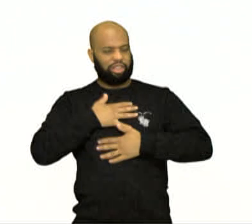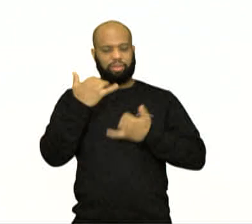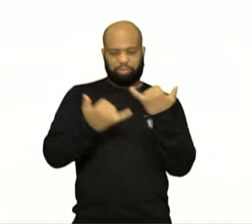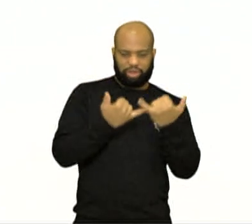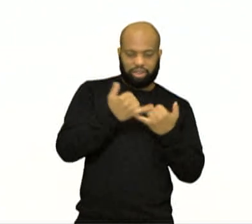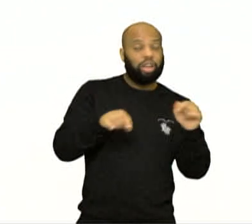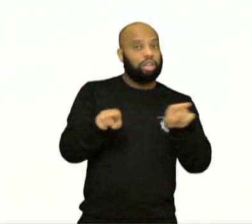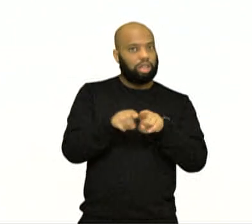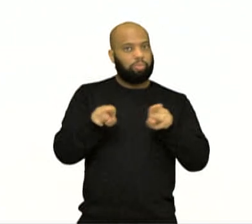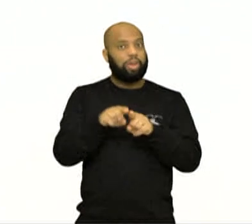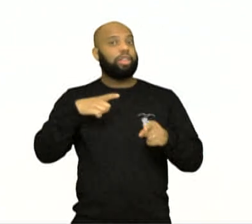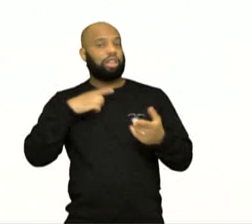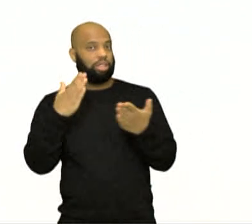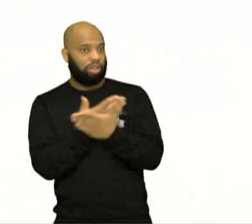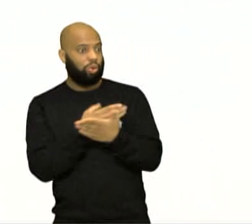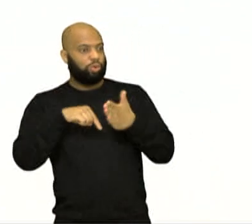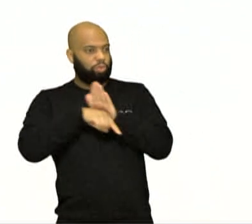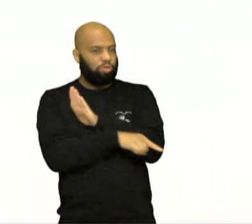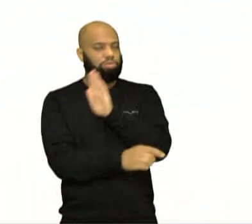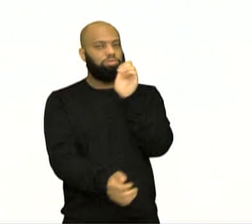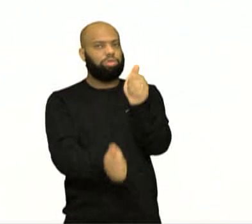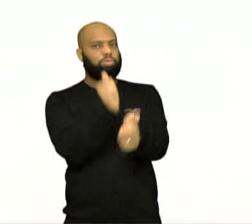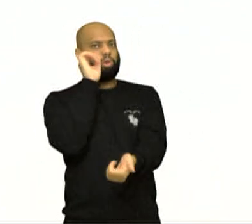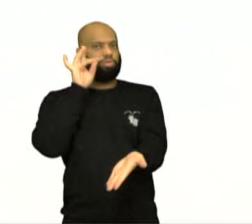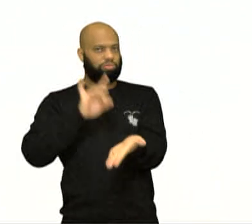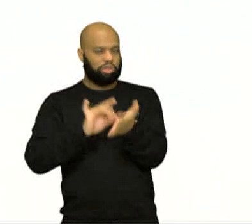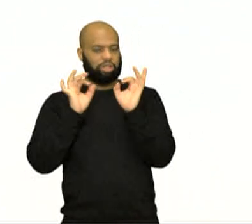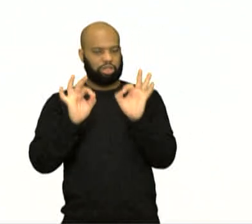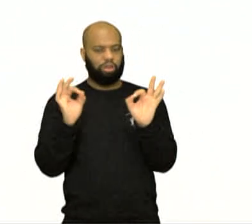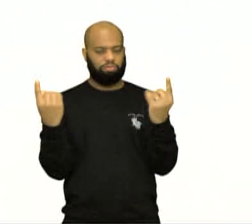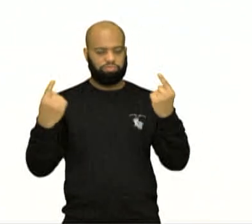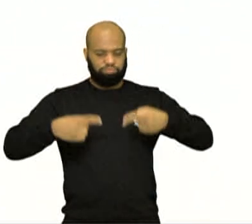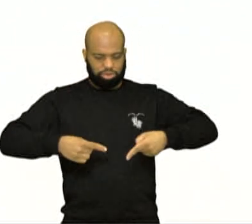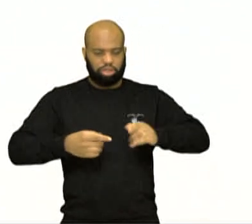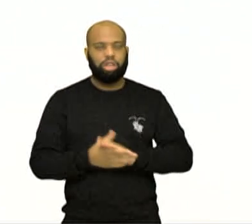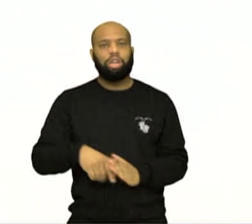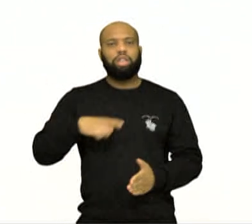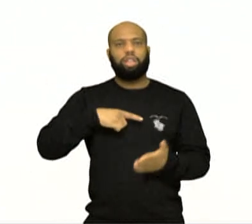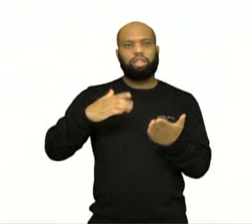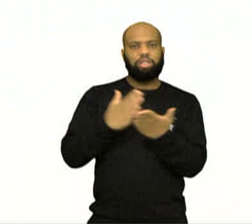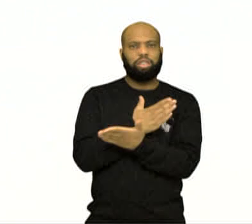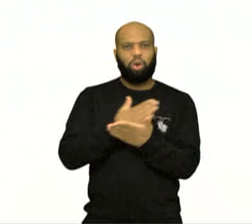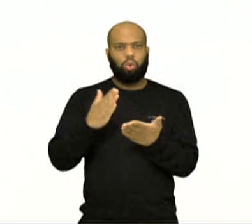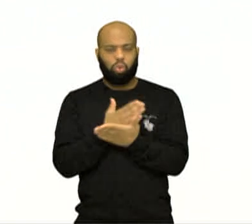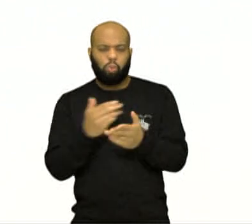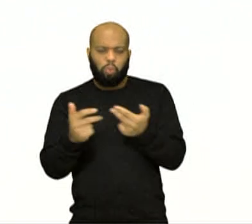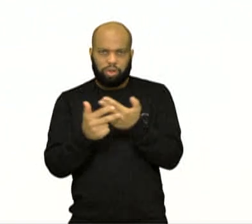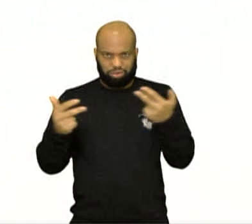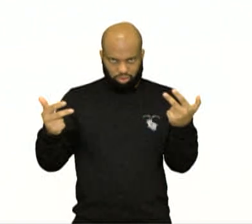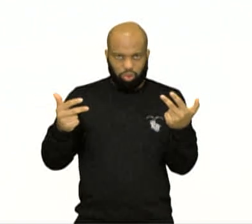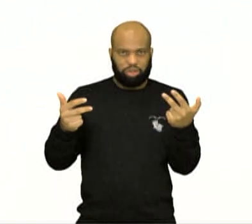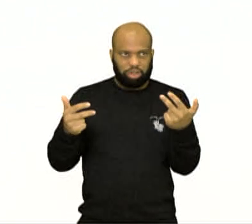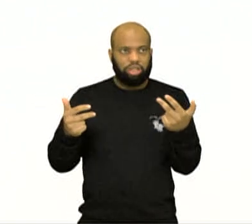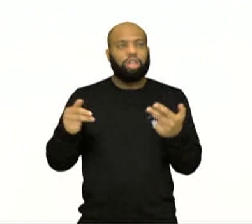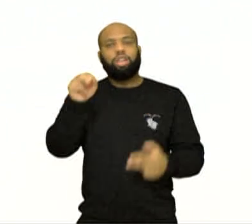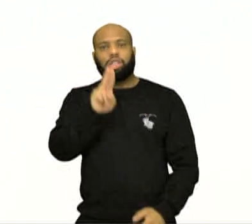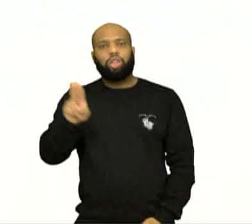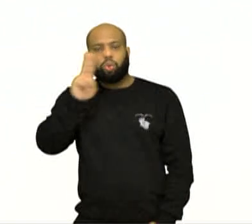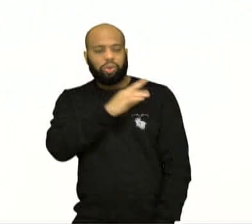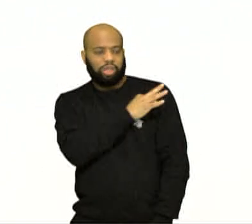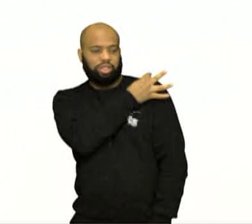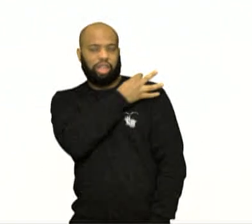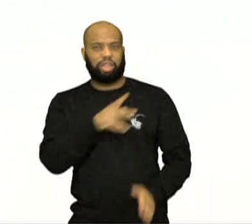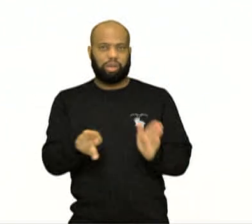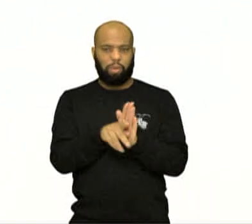em níveis mais elevados como desporto competitivo. Algumas atividades comerciais utilizam as técnicas